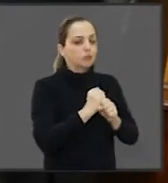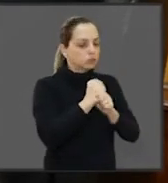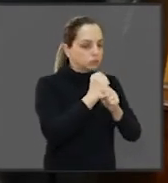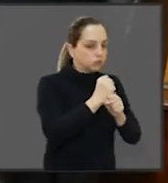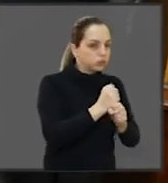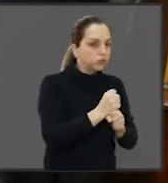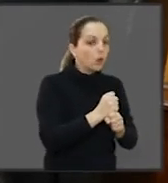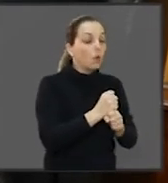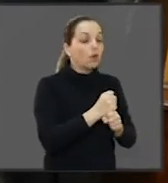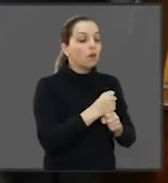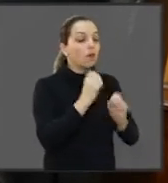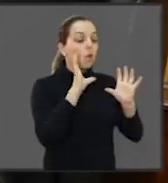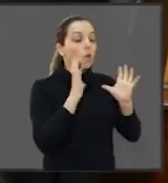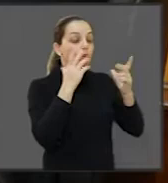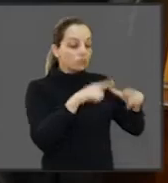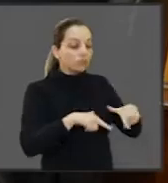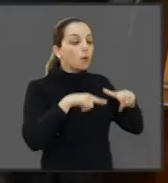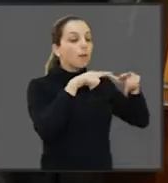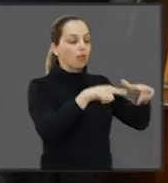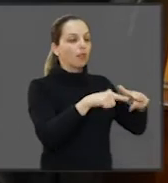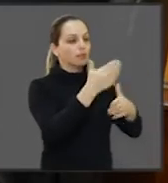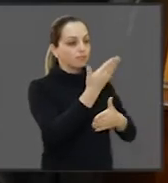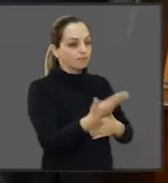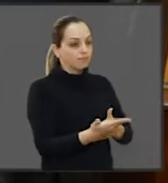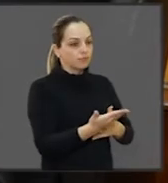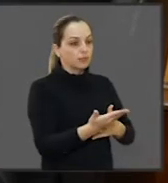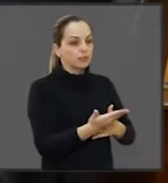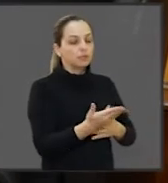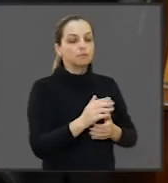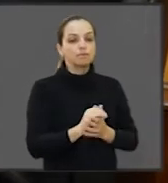eu fui a algum evento e você foi homenageado.